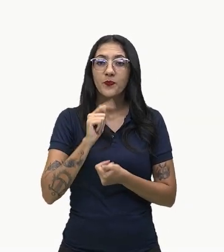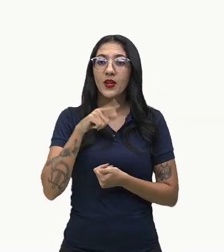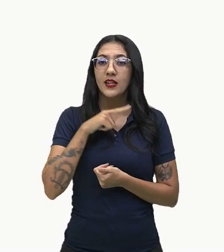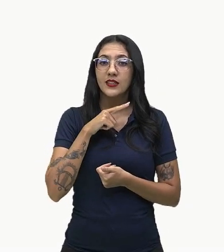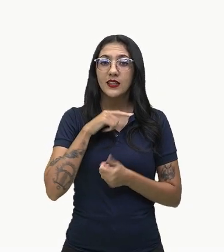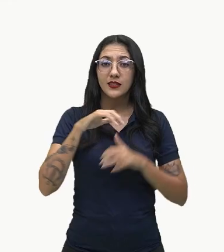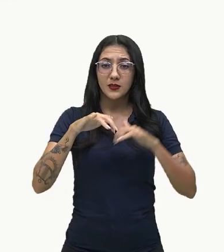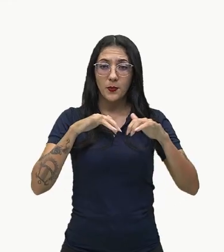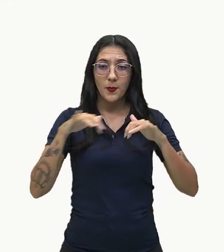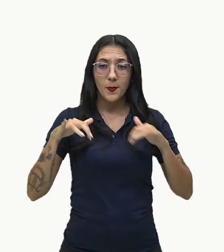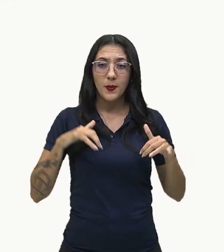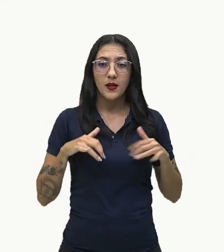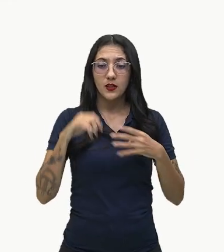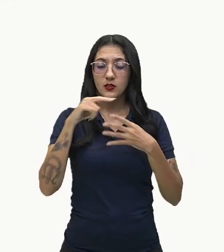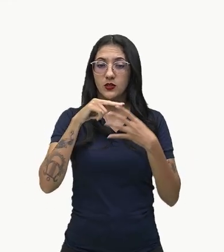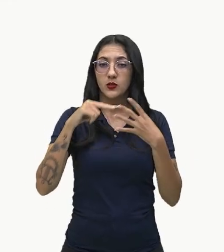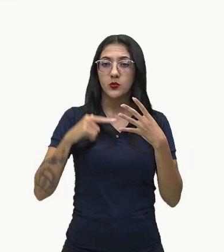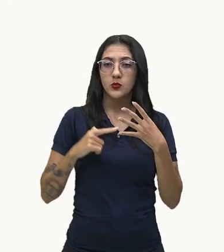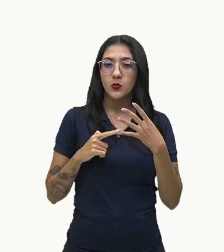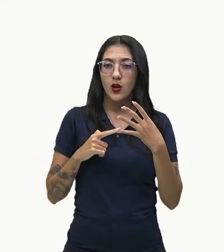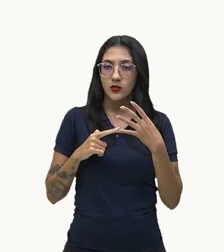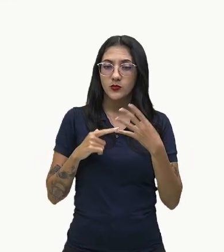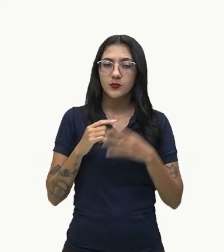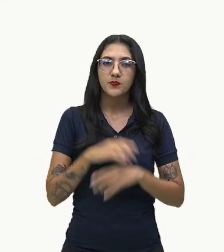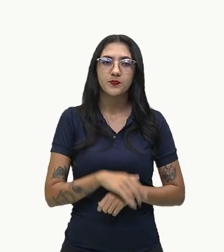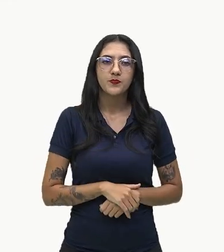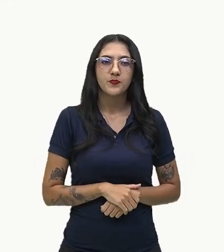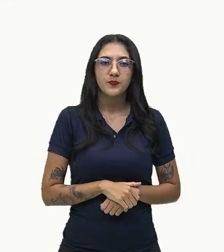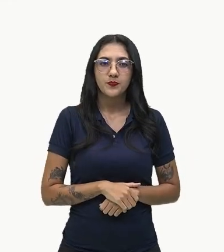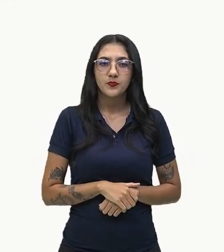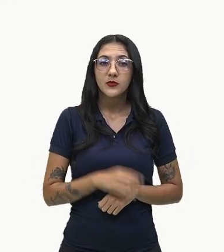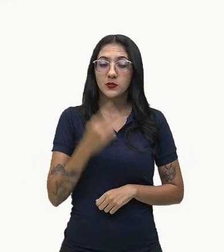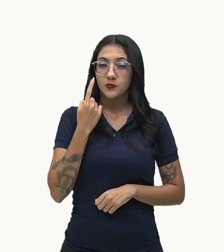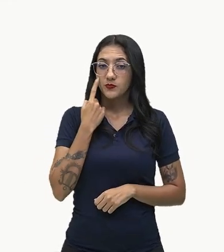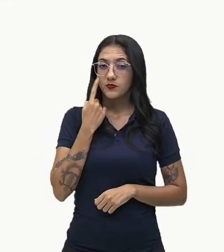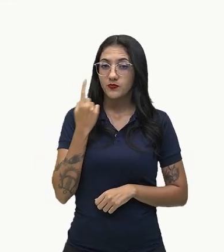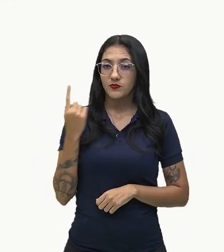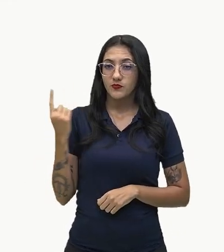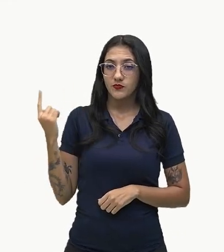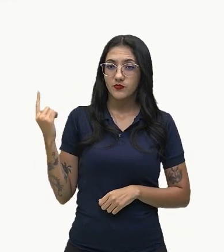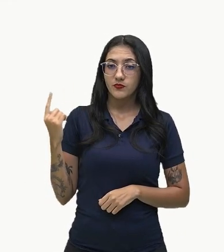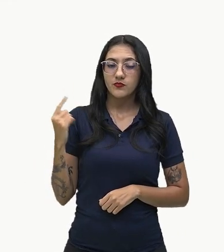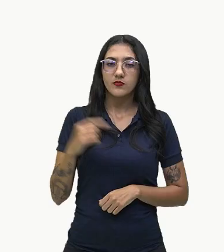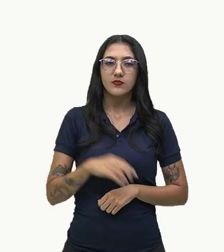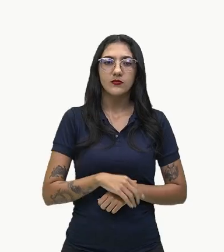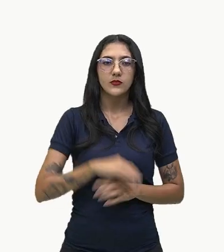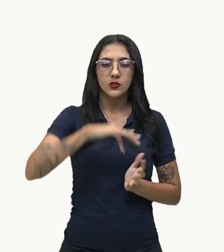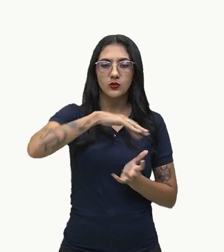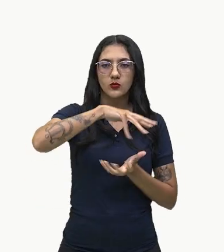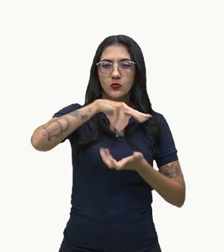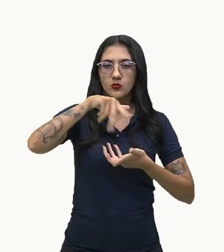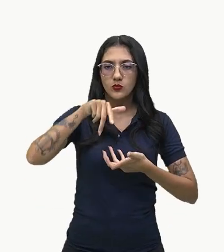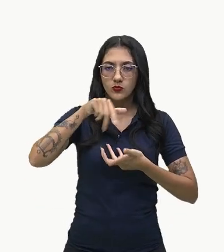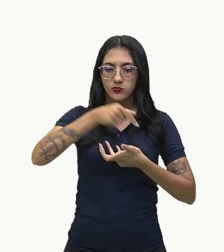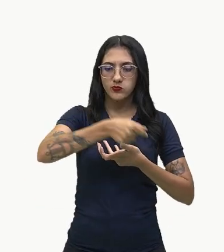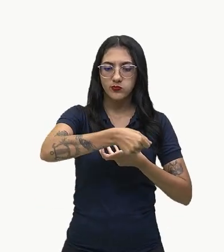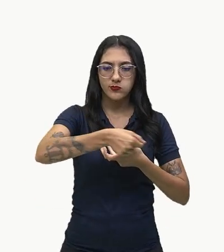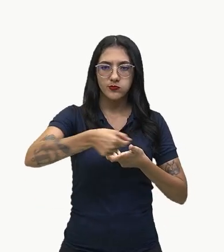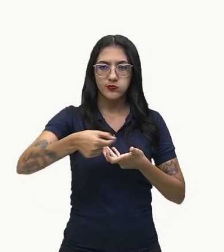dividido em 4 hemisférios. De acordo com a linha do Equador, a Terra ela é